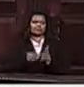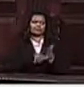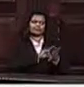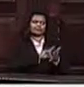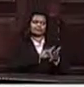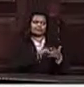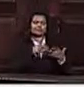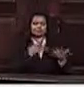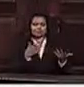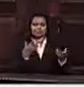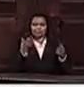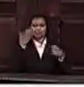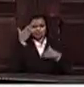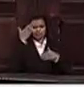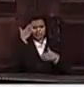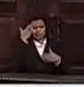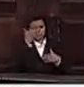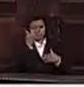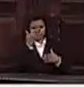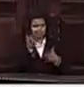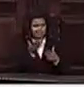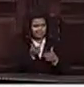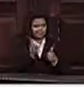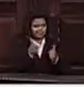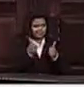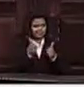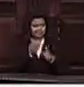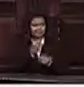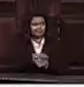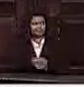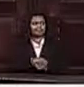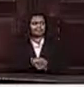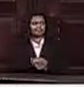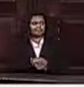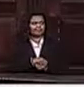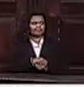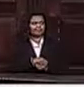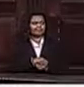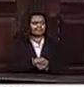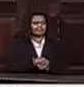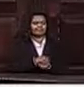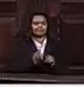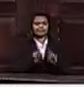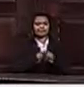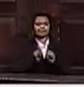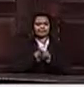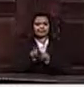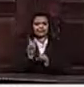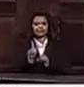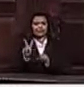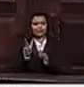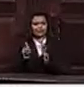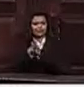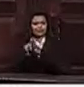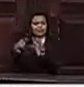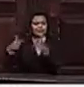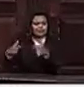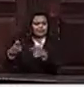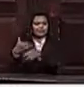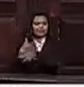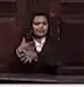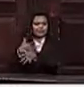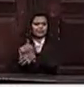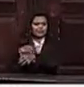Celso Pancera, que visita aqui a nossa casa, e os vereadores da cidade de Mesquita, que tem aqui a nossa